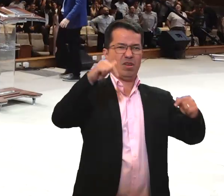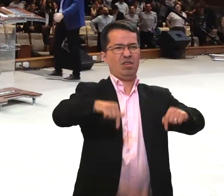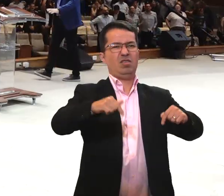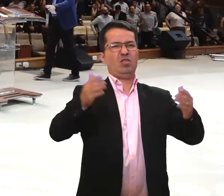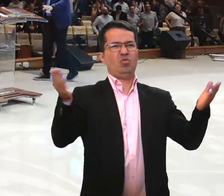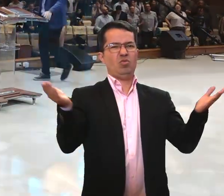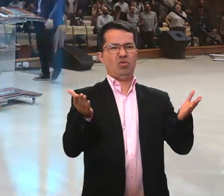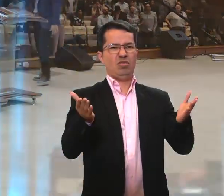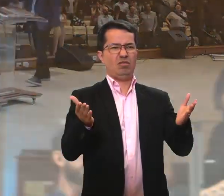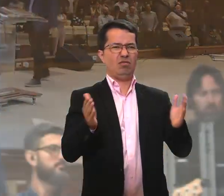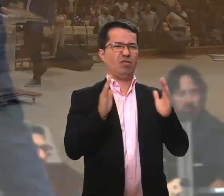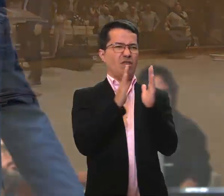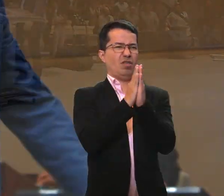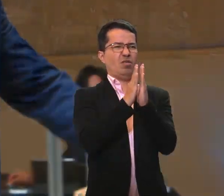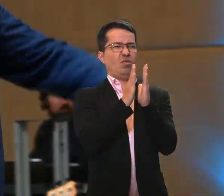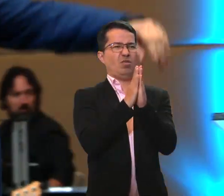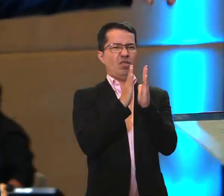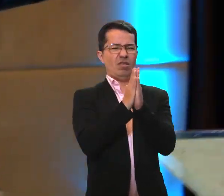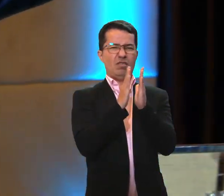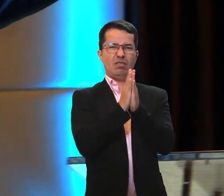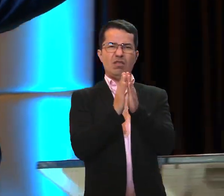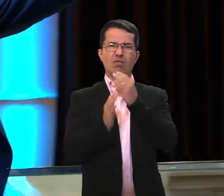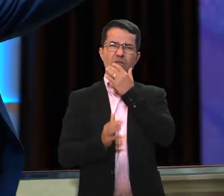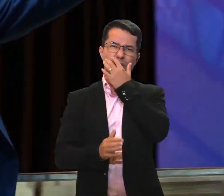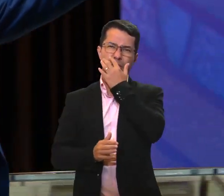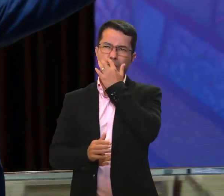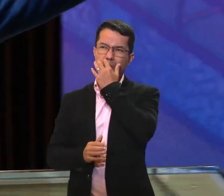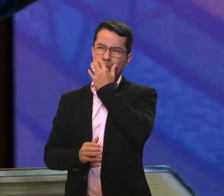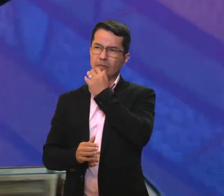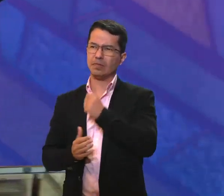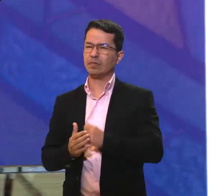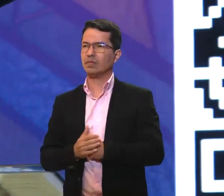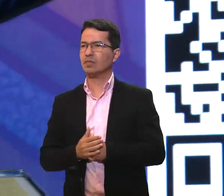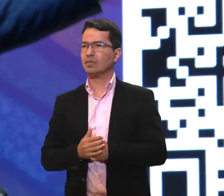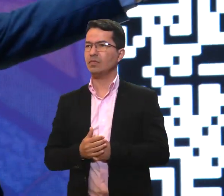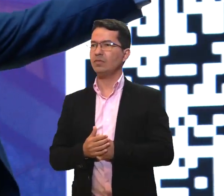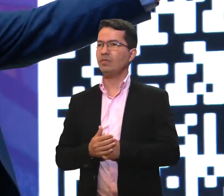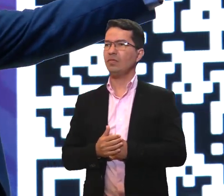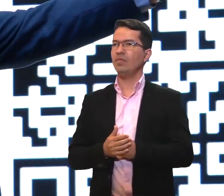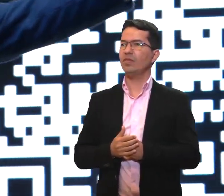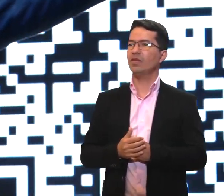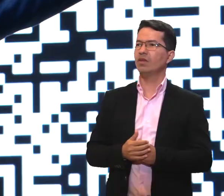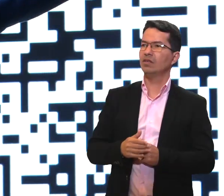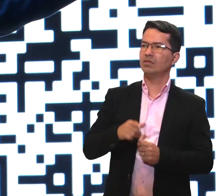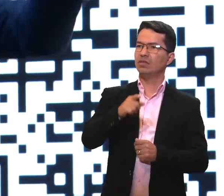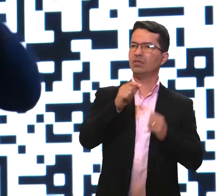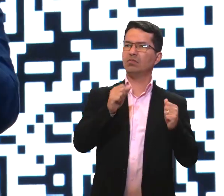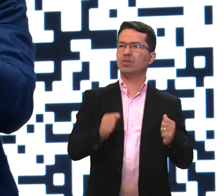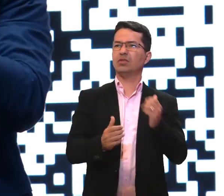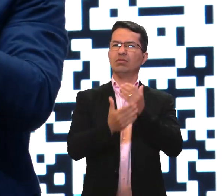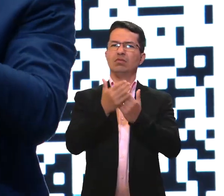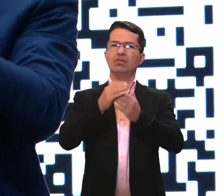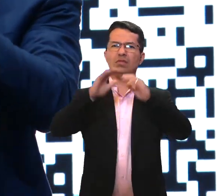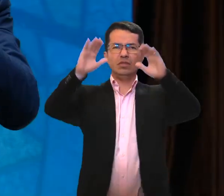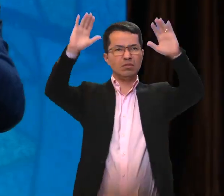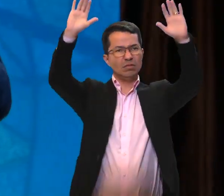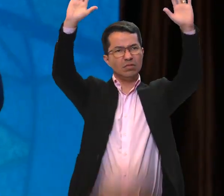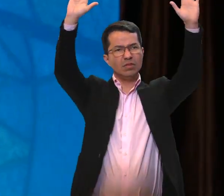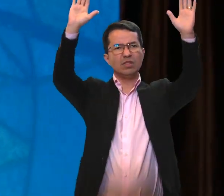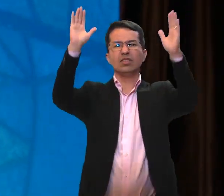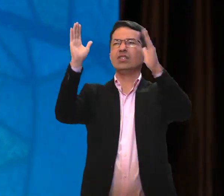Feche os seus olhos aonde você está, erga as suas mãos para os céus e comece a pedir: